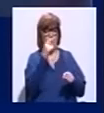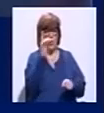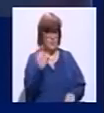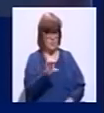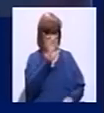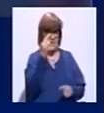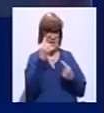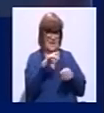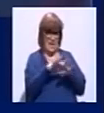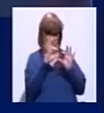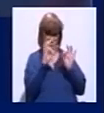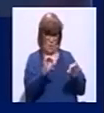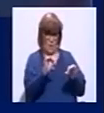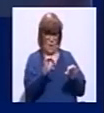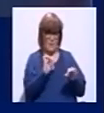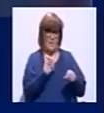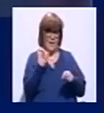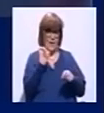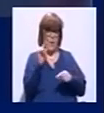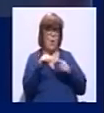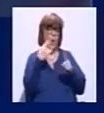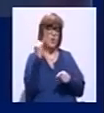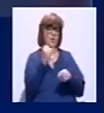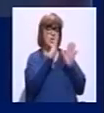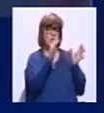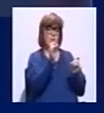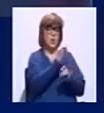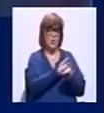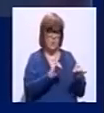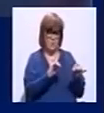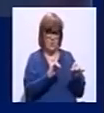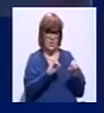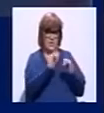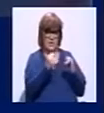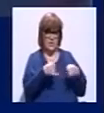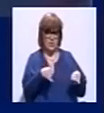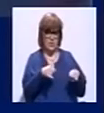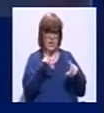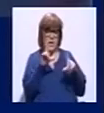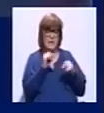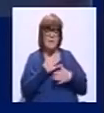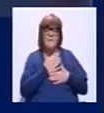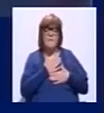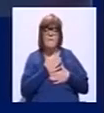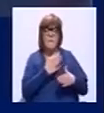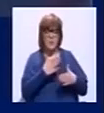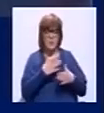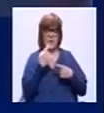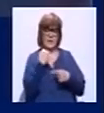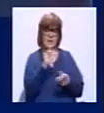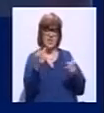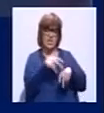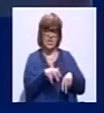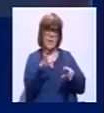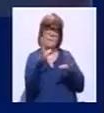era tem havido também por parte de outros institutos europeus a internacionais essa vontade de de chegar